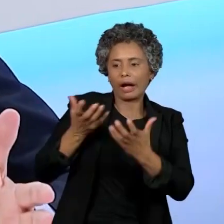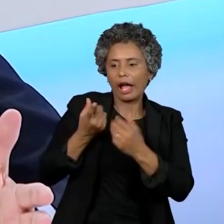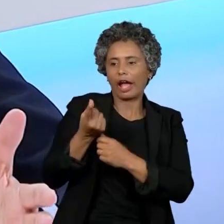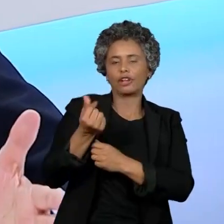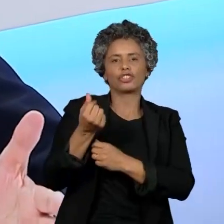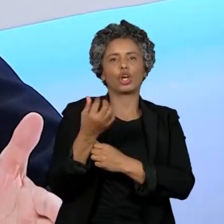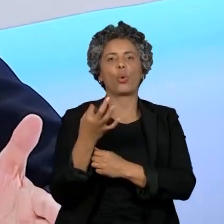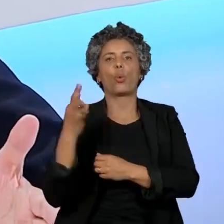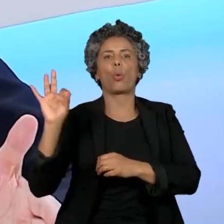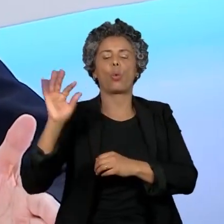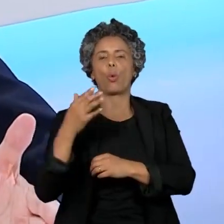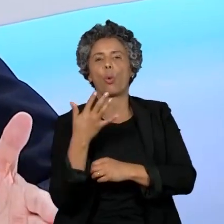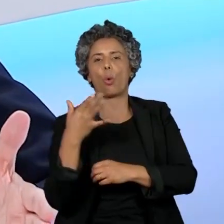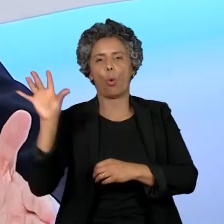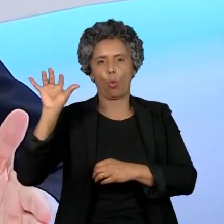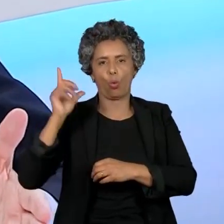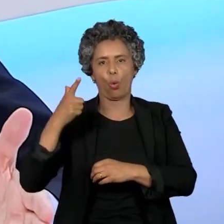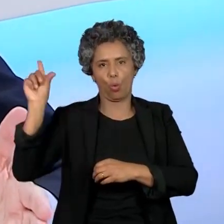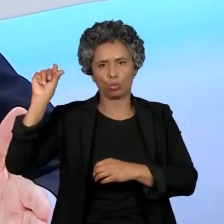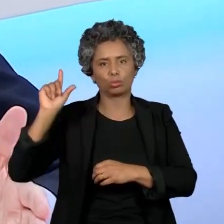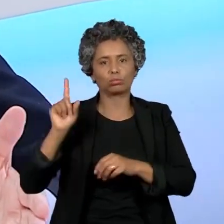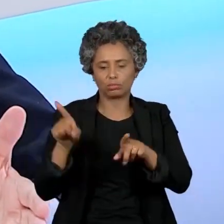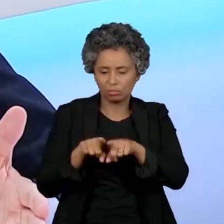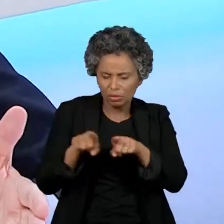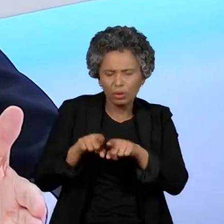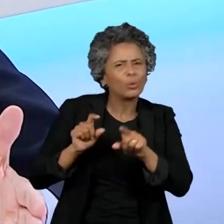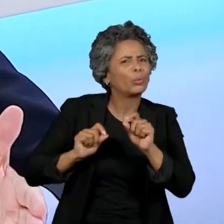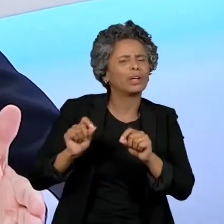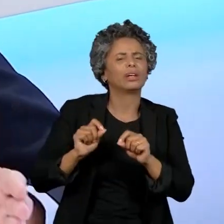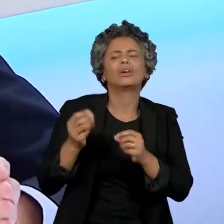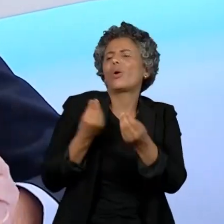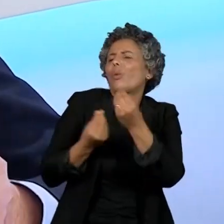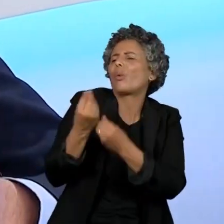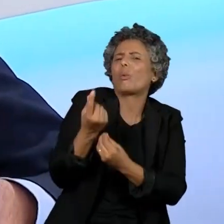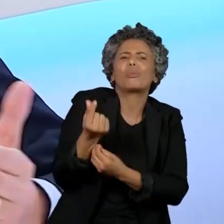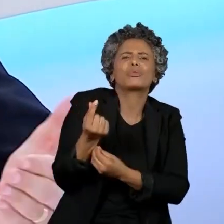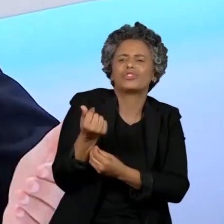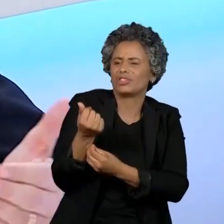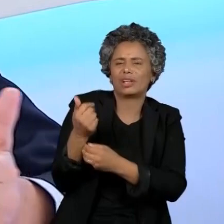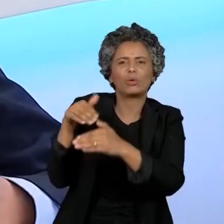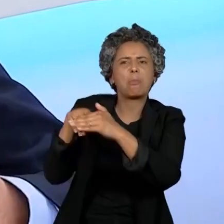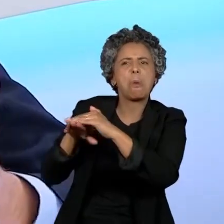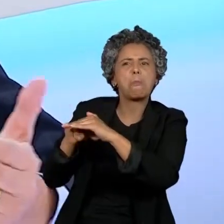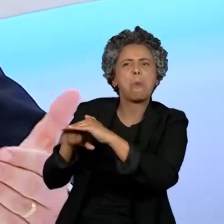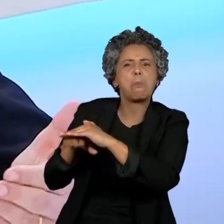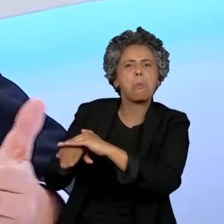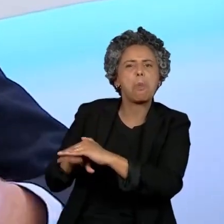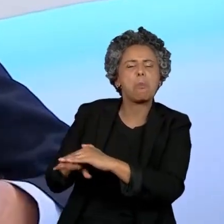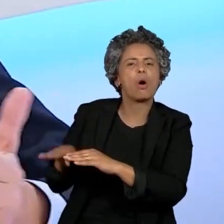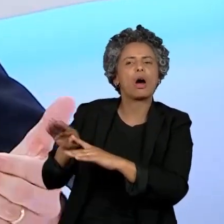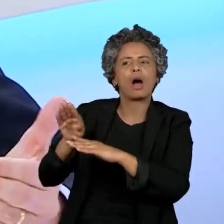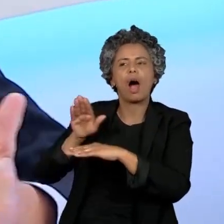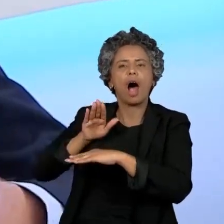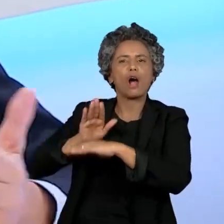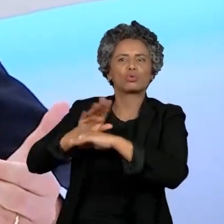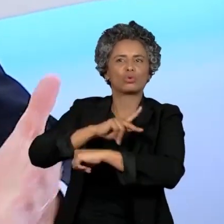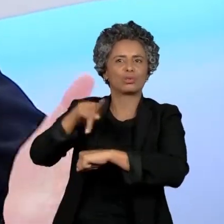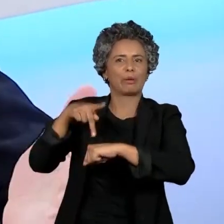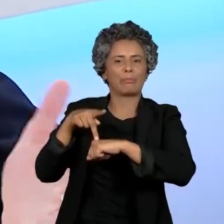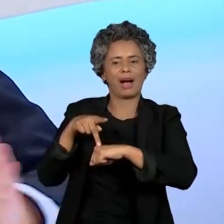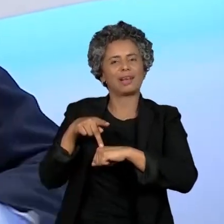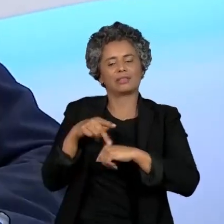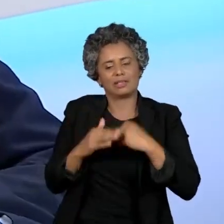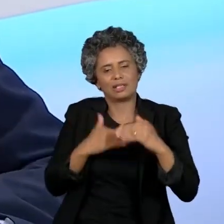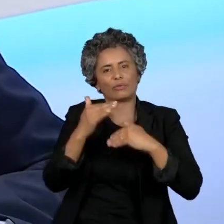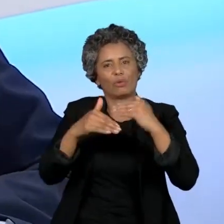Concretamente, é viável a gente ter uma outra moeda de reserva, algo que os países emergentes possam usar